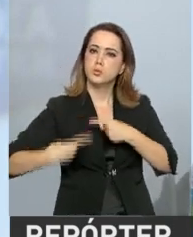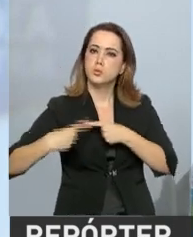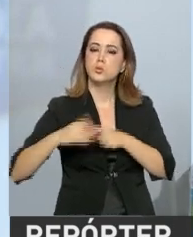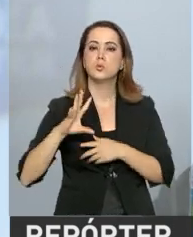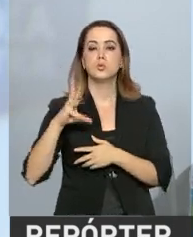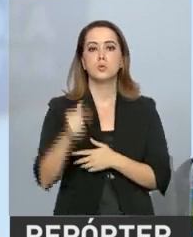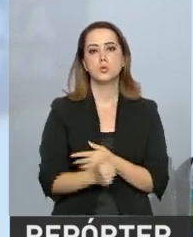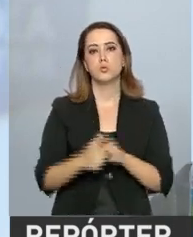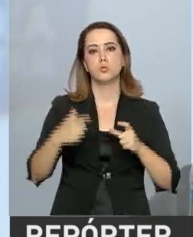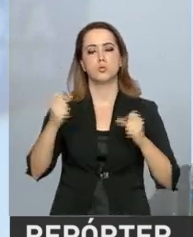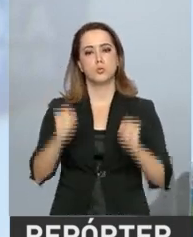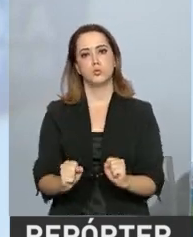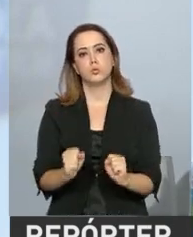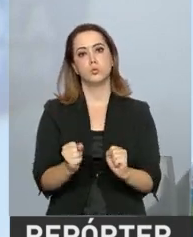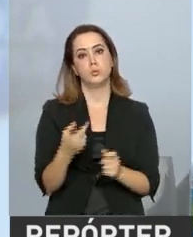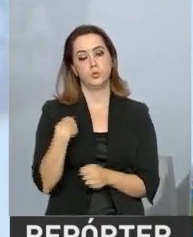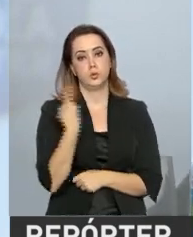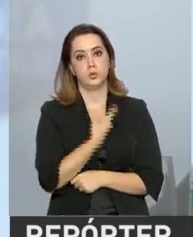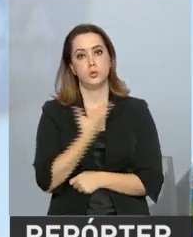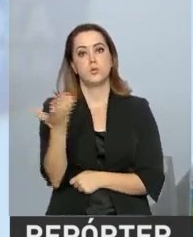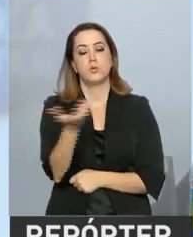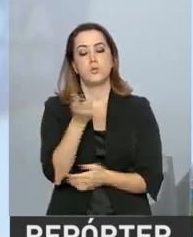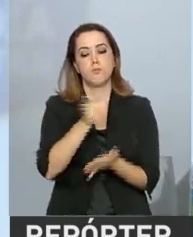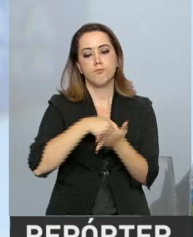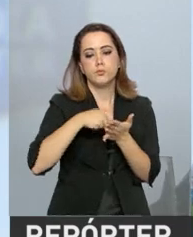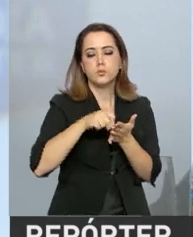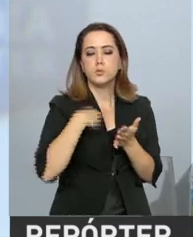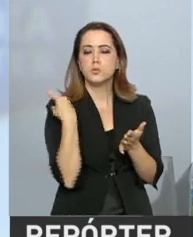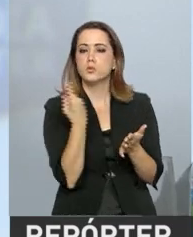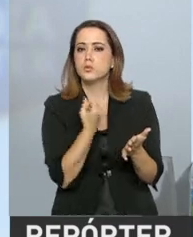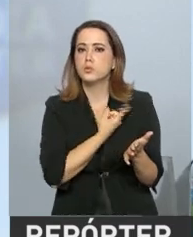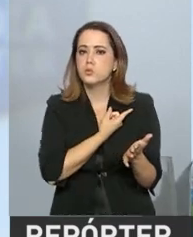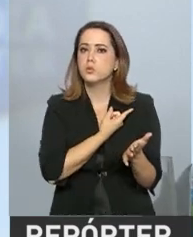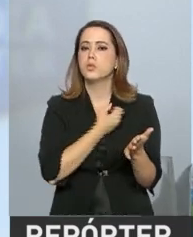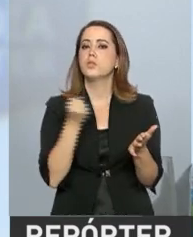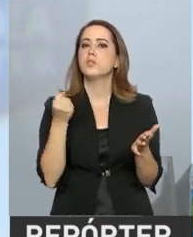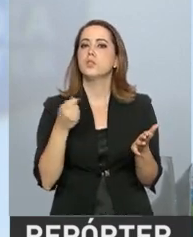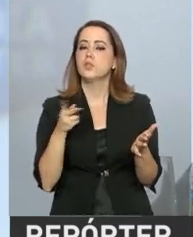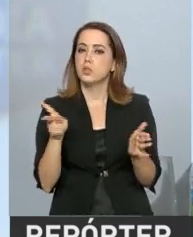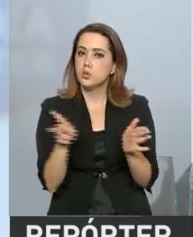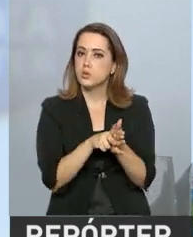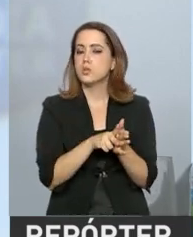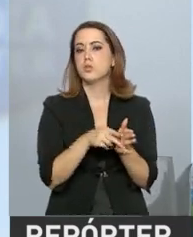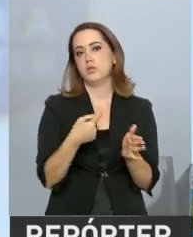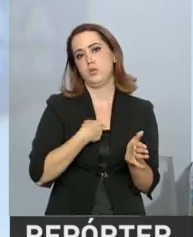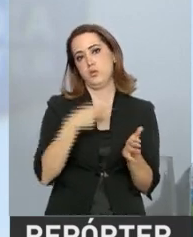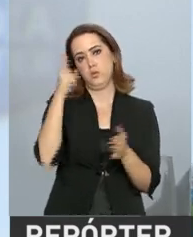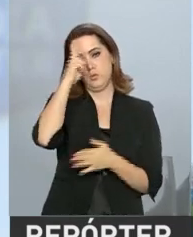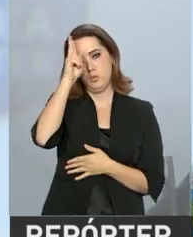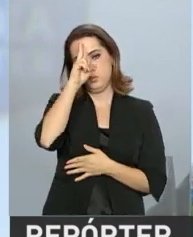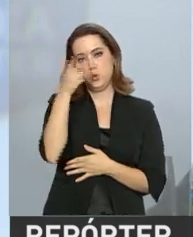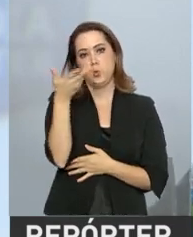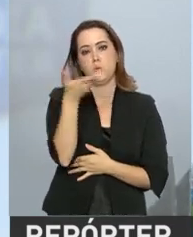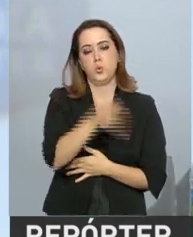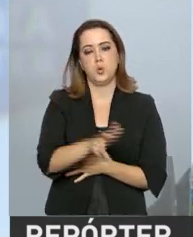poder. Nós queremos escrever a nossa história e não aceitamos que outrem a